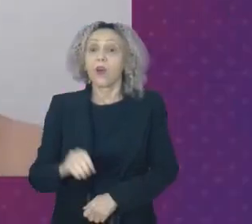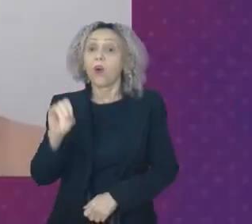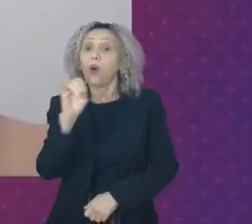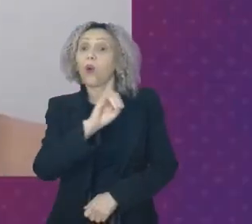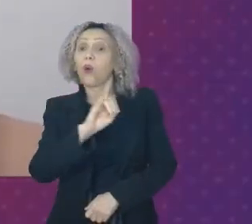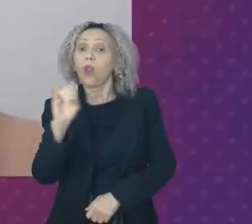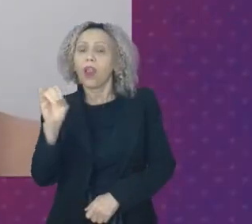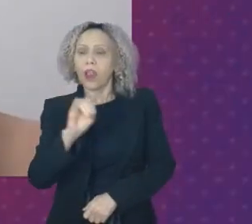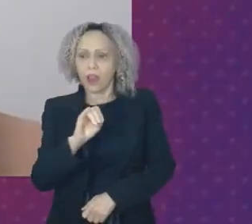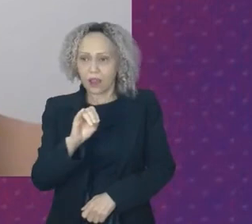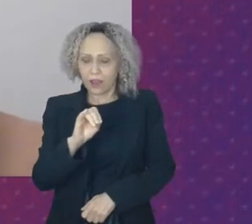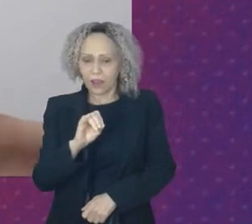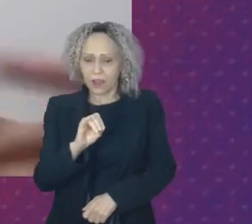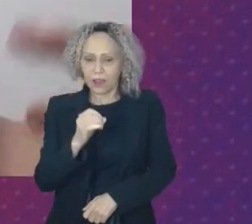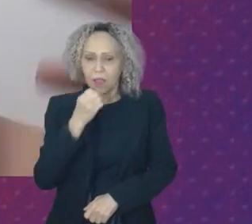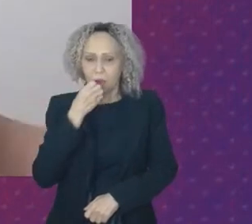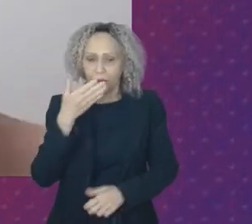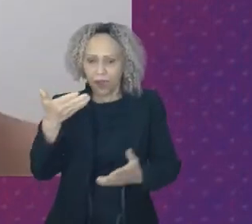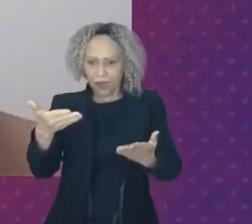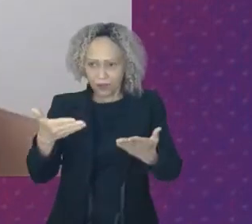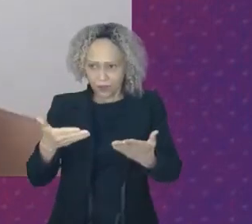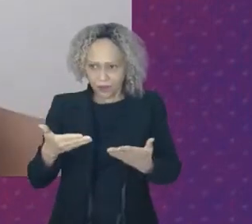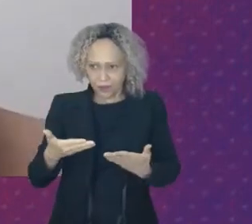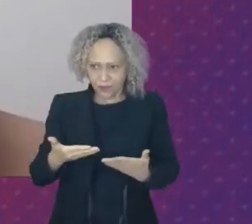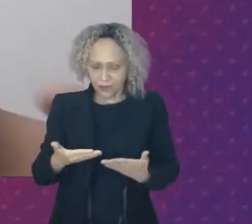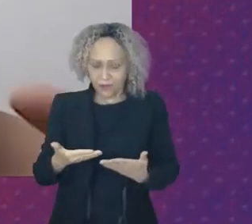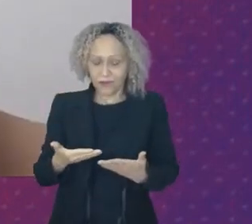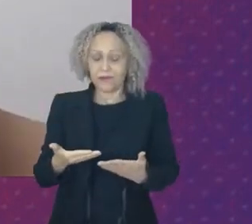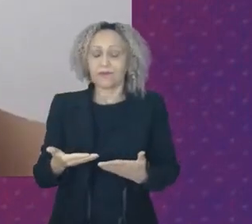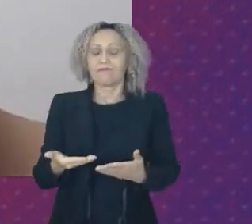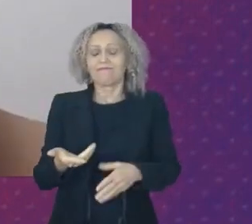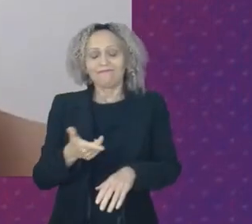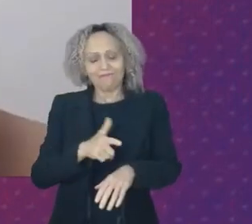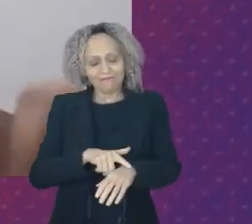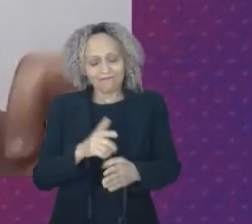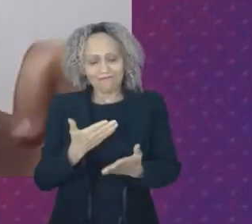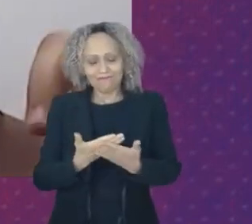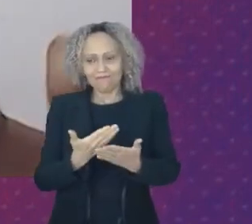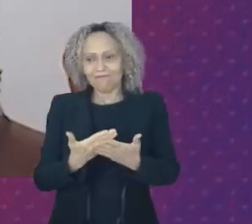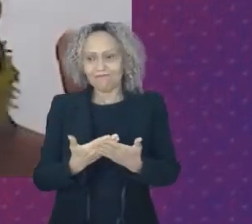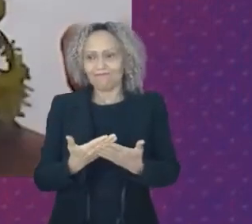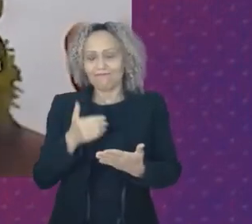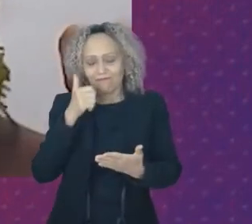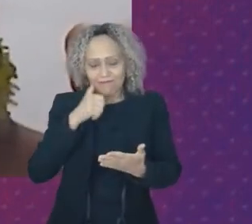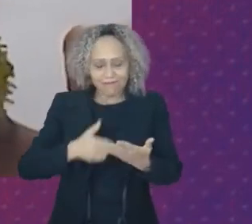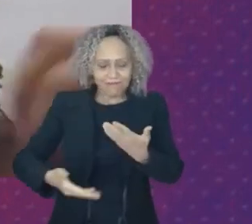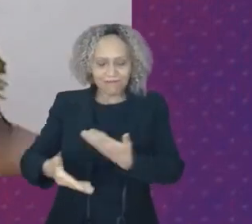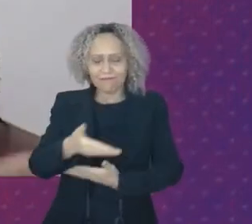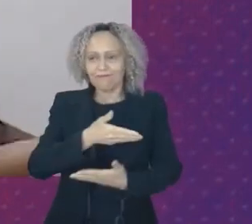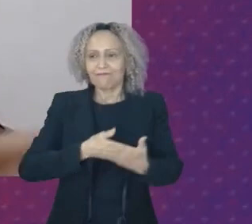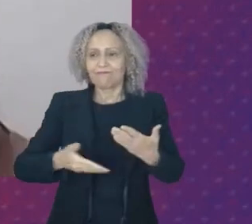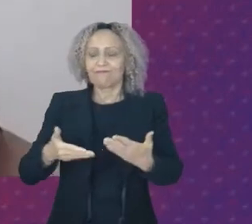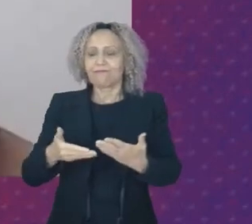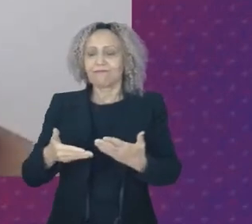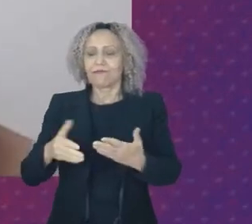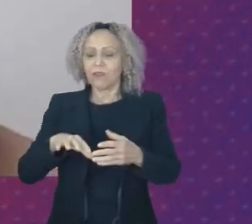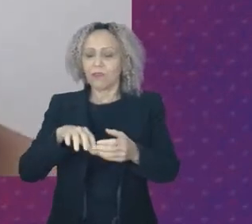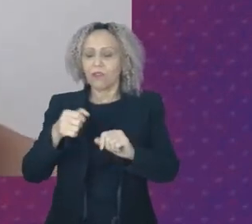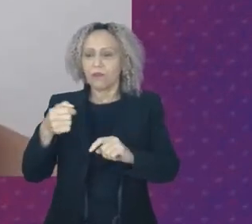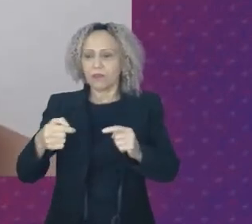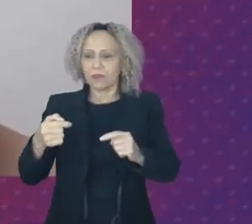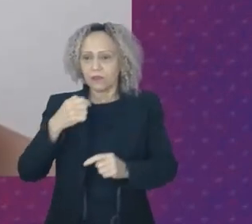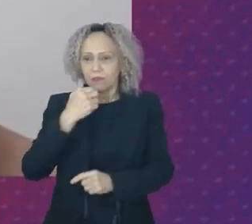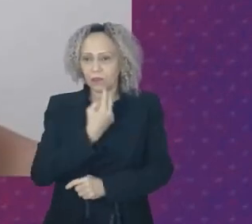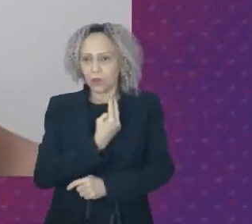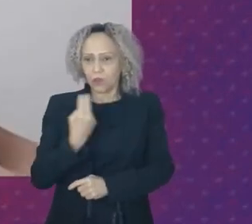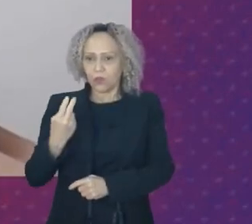Olá, bem-vindas a mais uma aula do Elas por Elas, Formação Política. Meu nome é